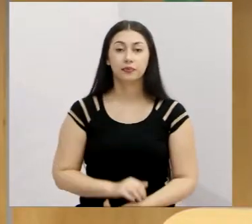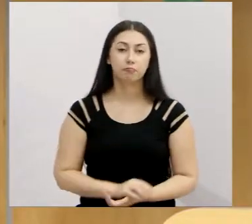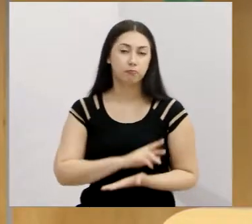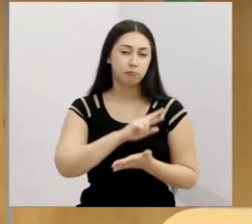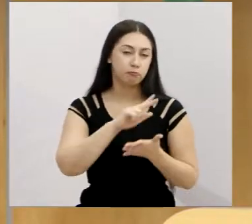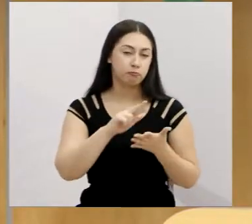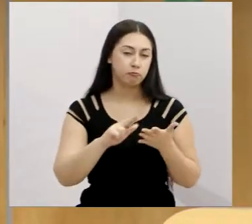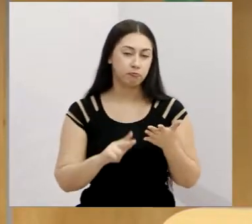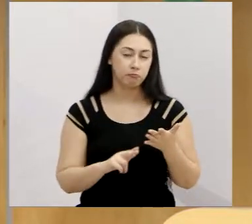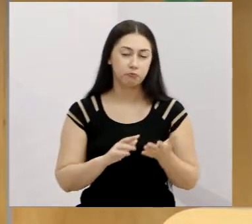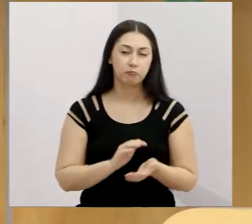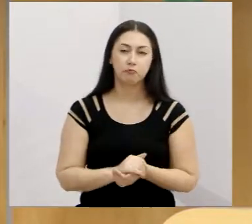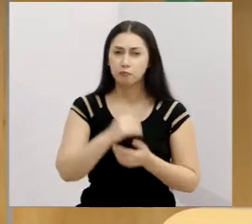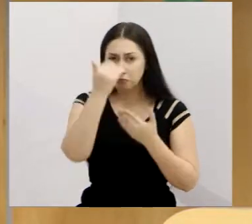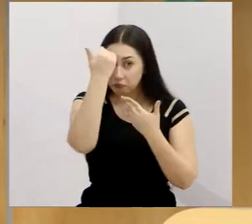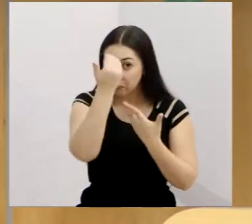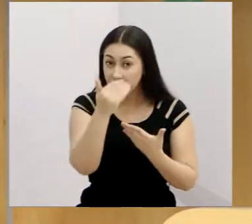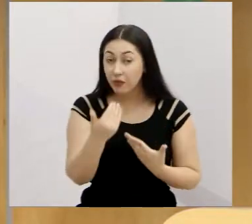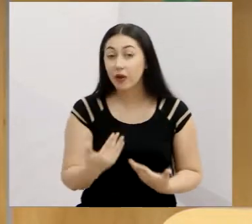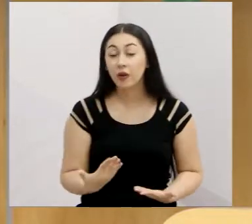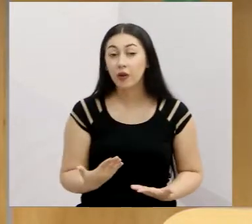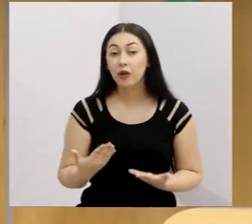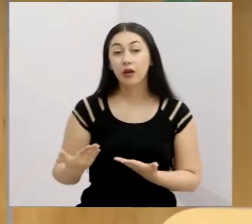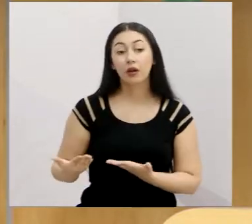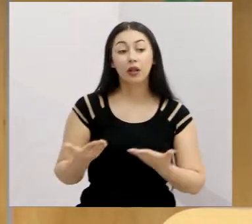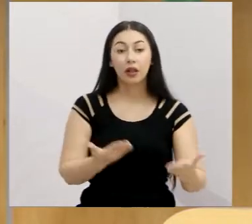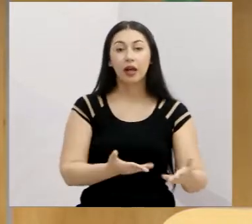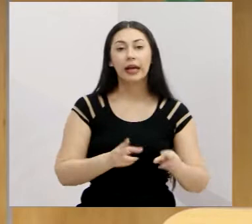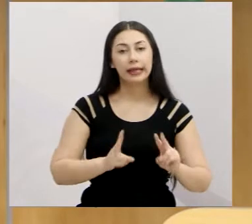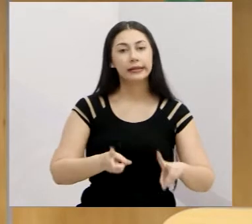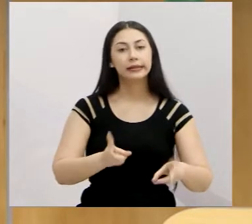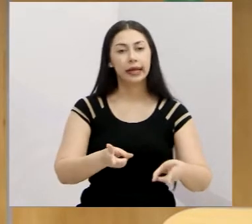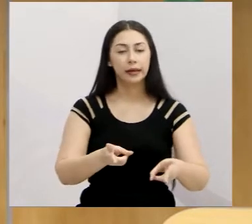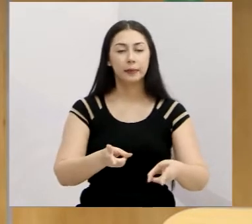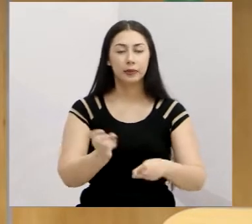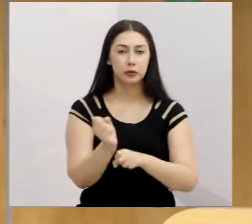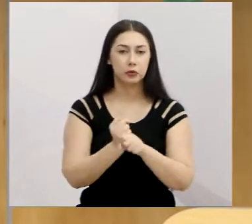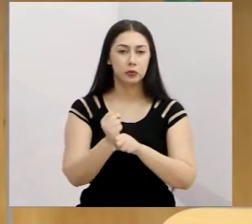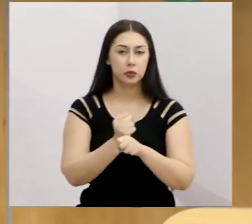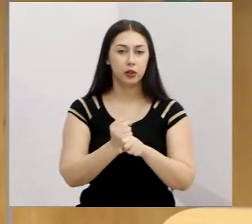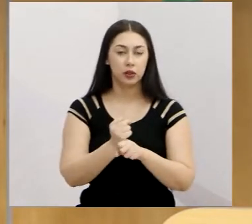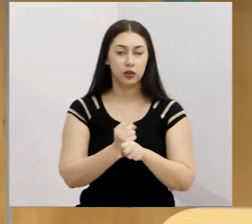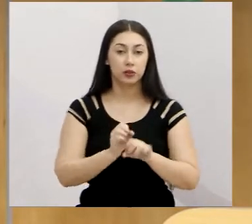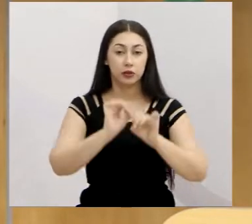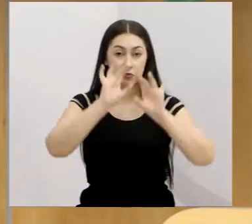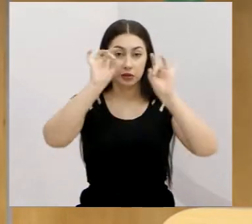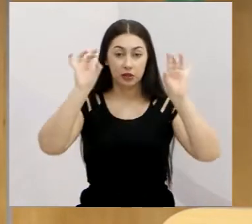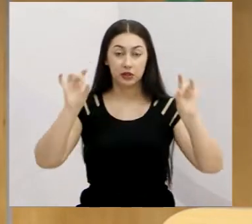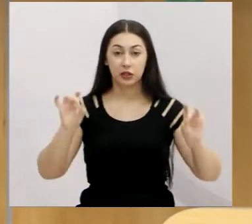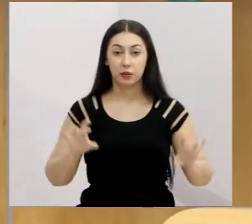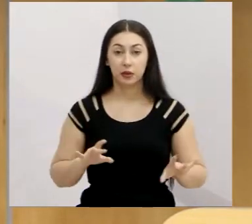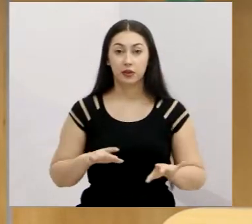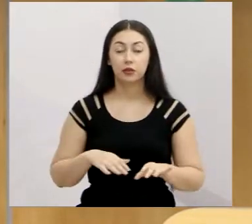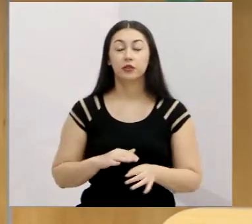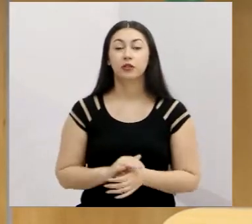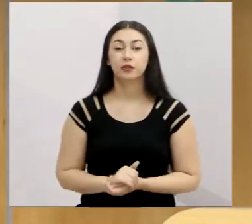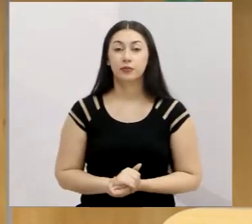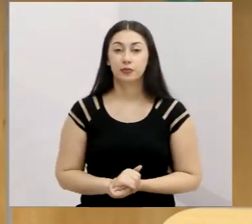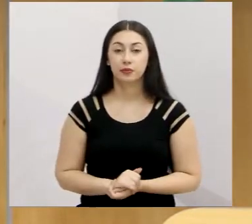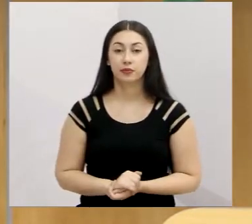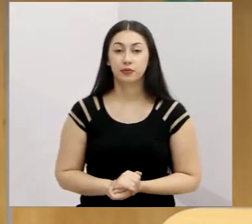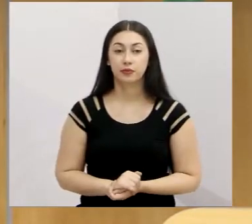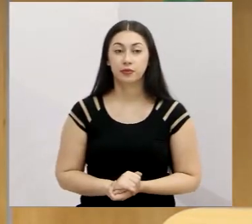questões de gênero a honraria ela é concedida anualmente em sessão solene especialmente convocada para